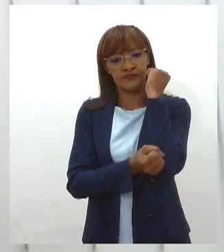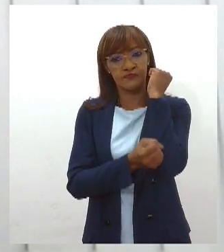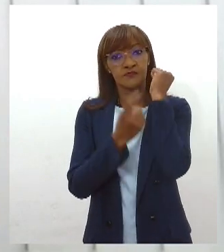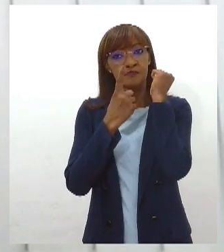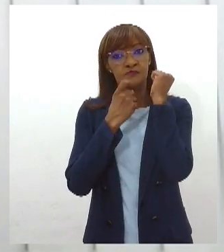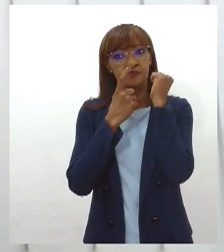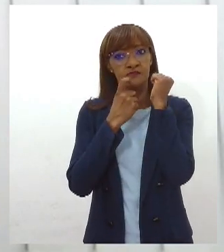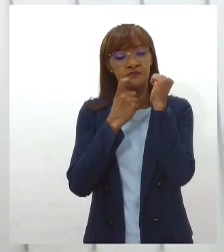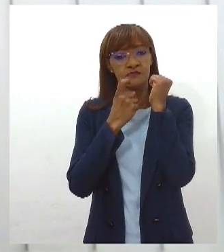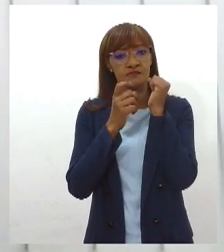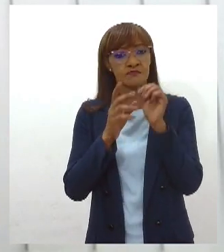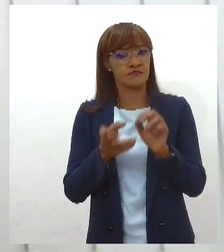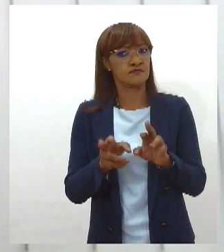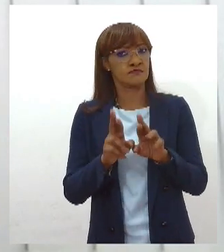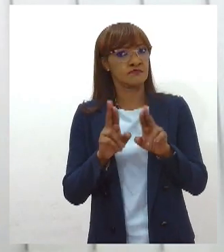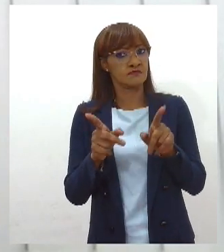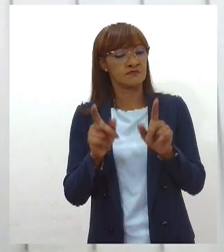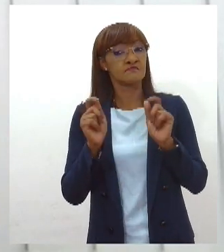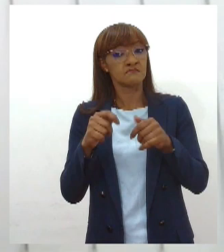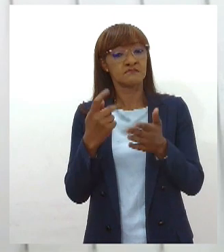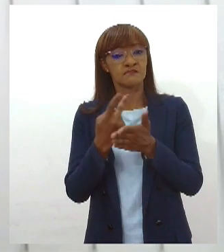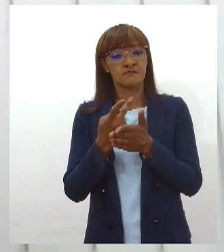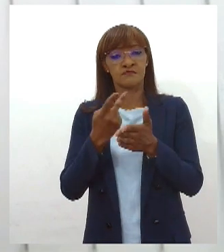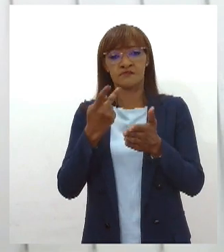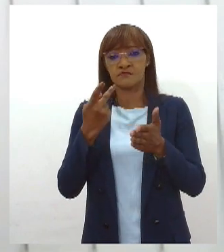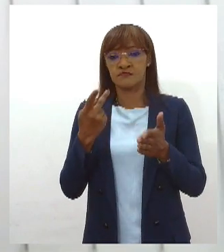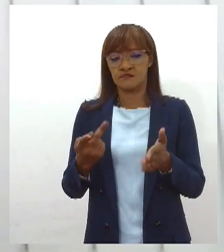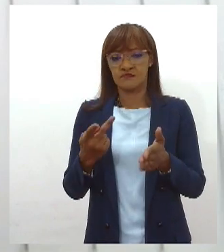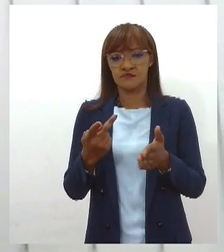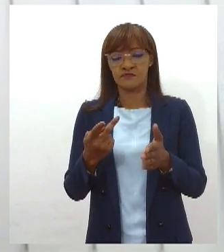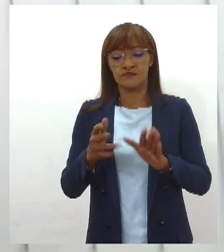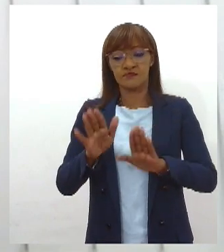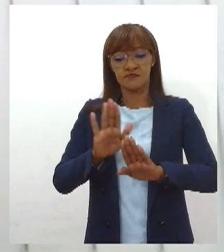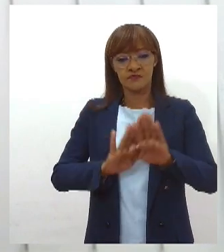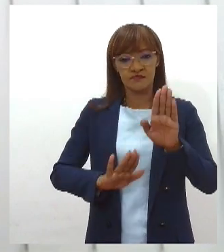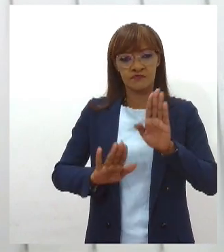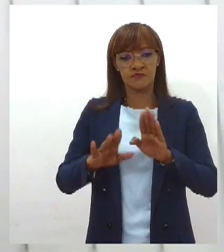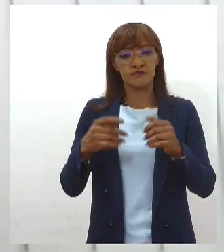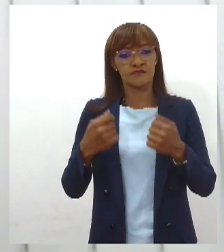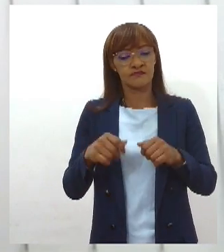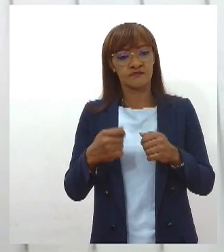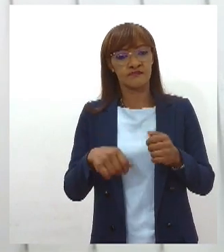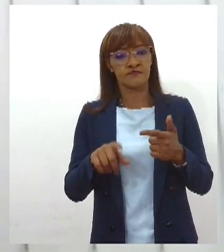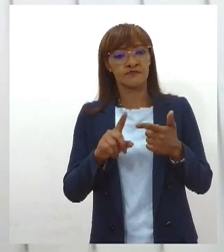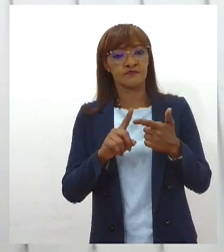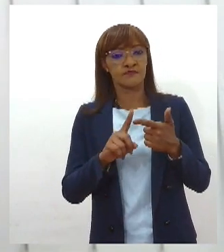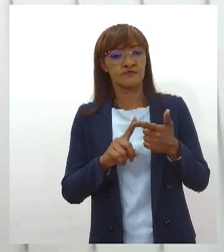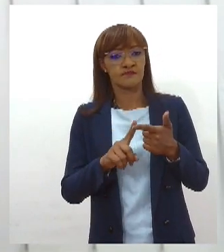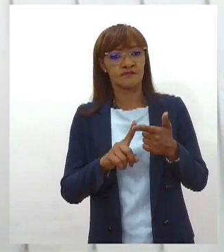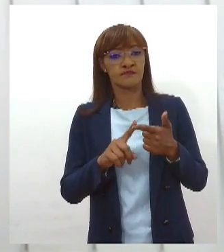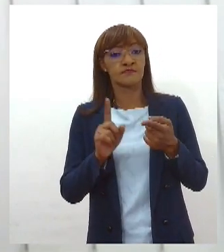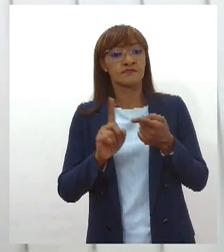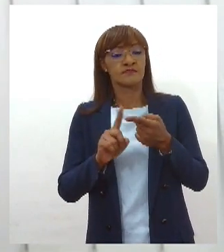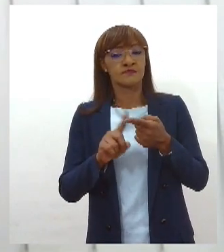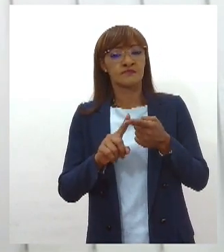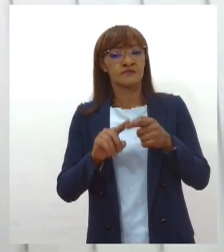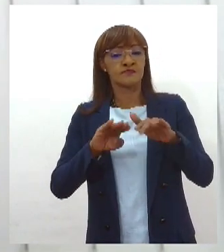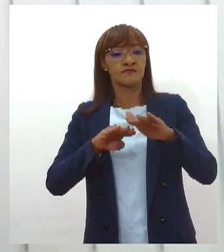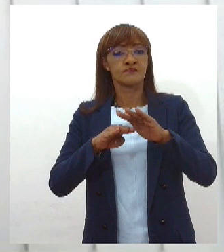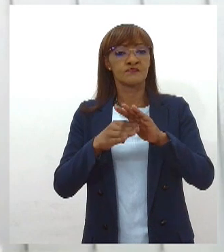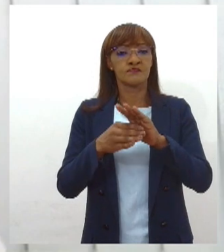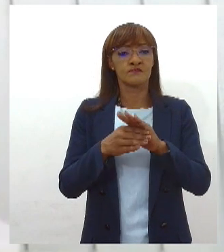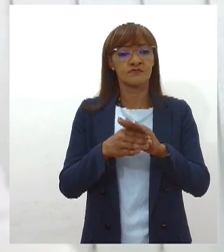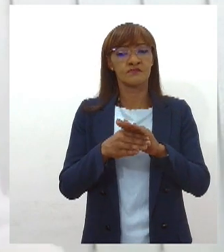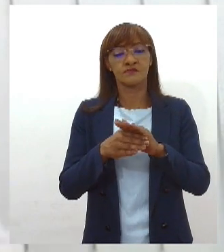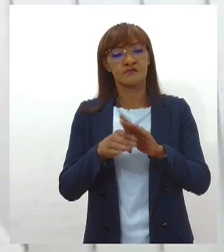mas pode acontecer, é sempre um sinal de alerta. Alteração do hábito intestinal, ou seja, aquele paciente que